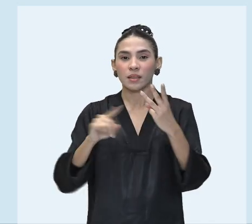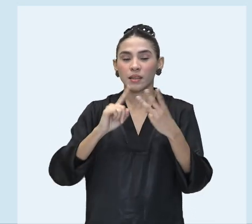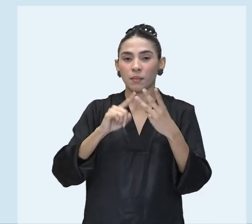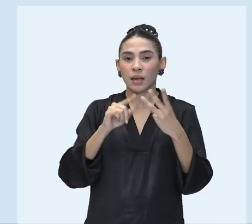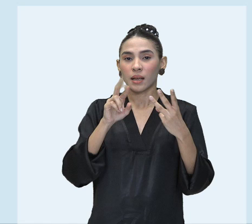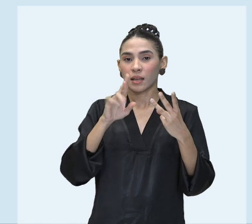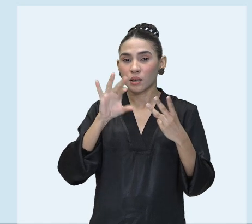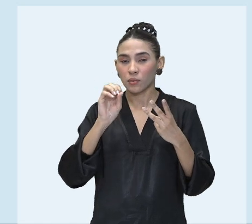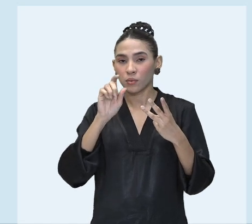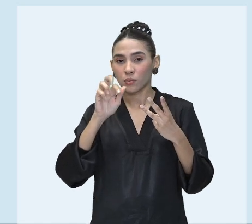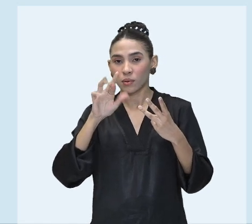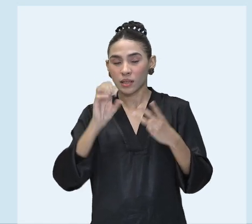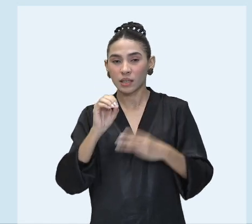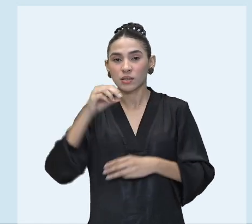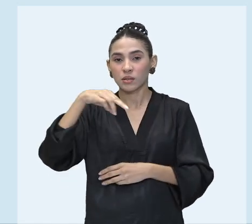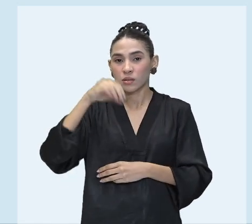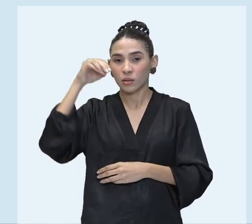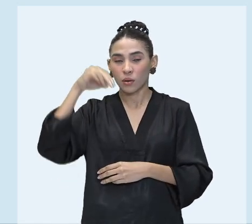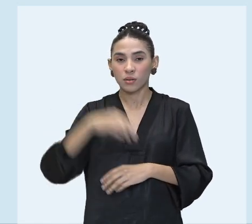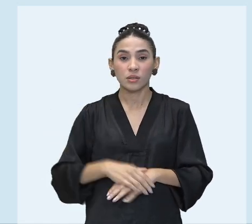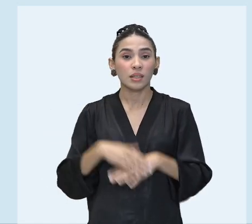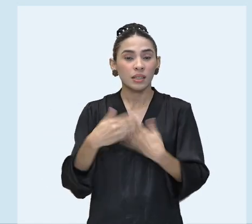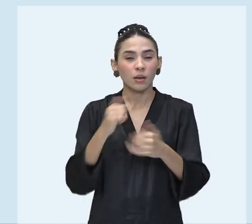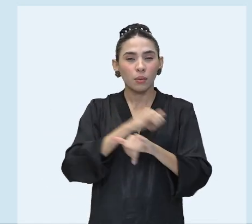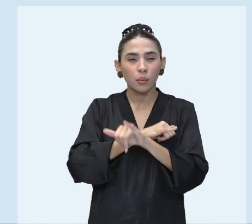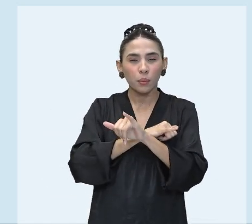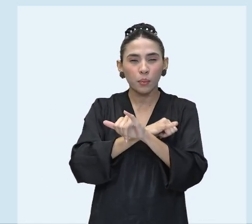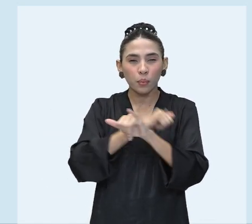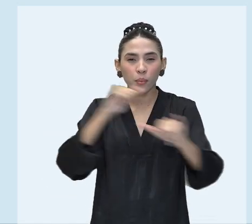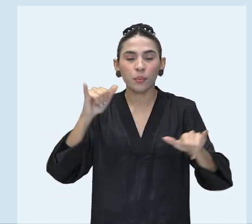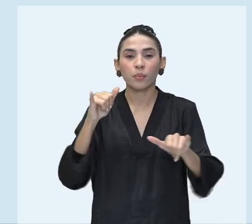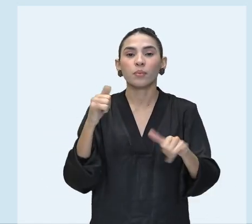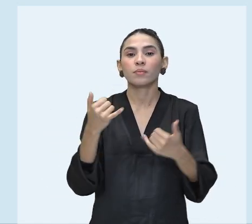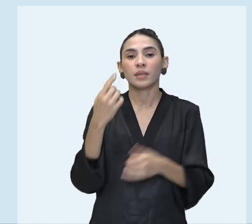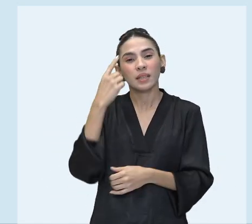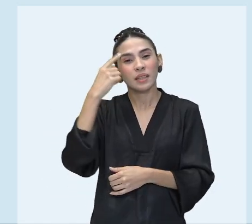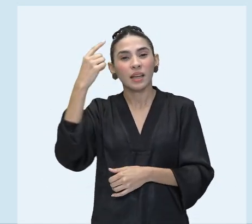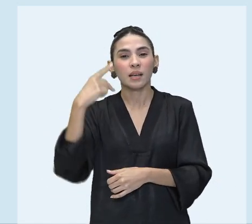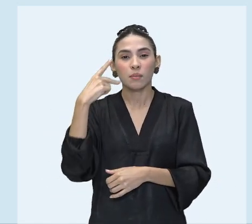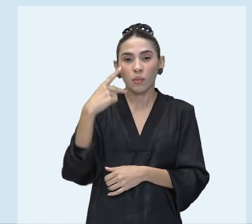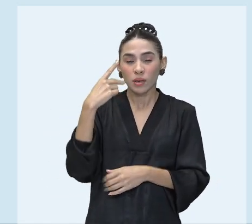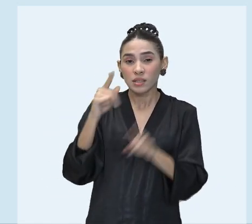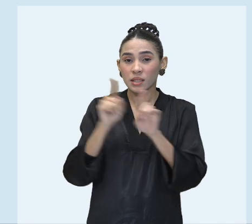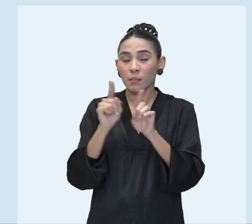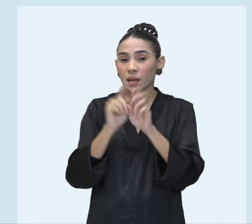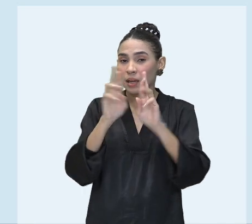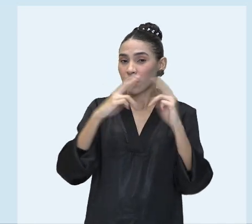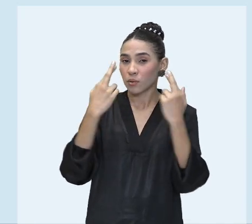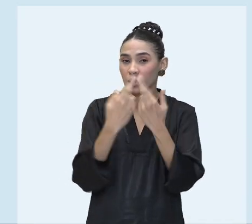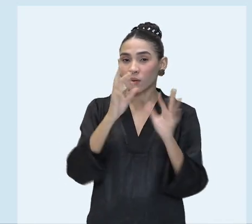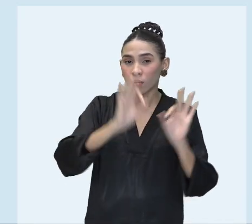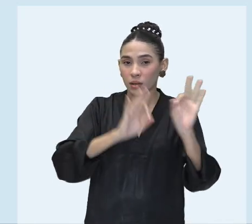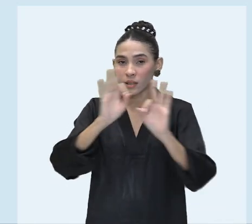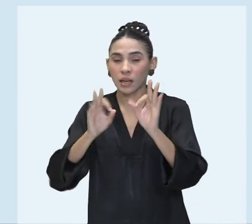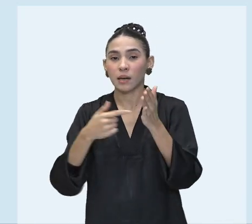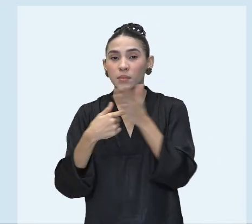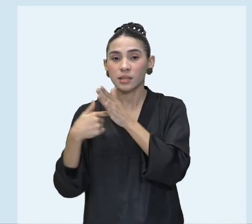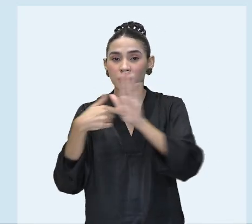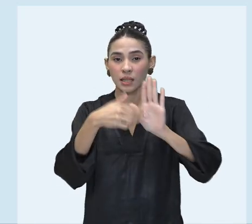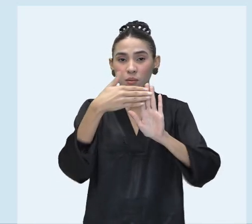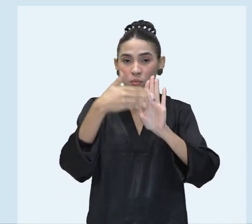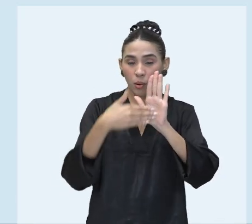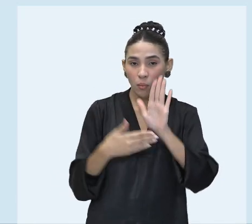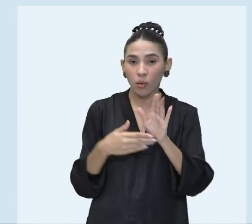essa jornada, eles divulgaram suas ideias políticas, realizaram comícios, apresentaram suas propostas